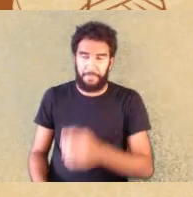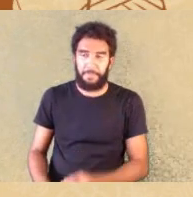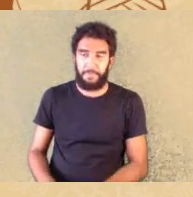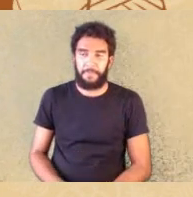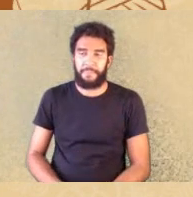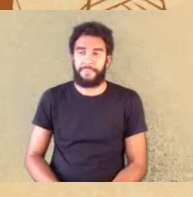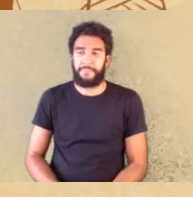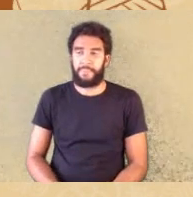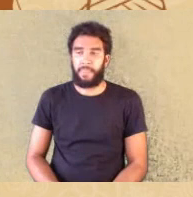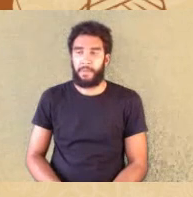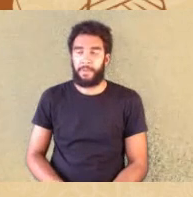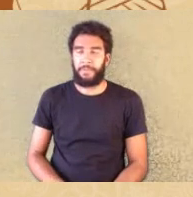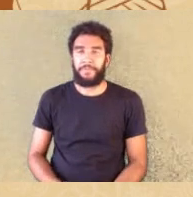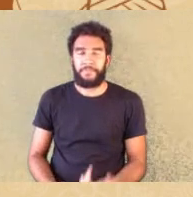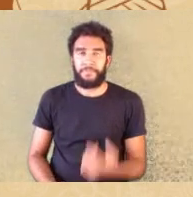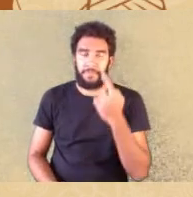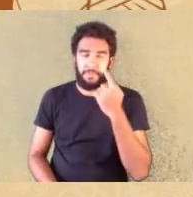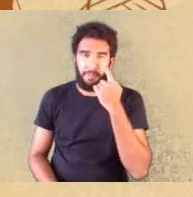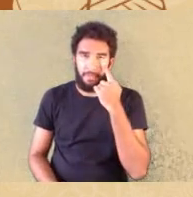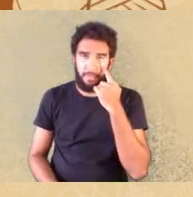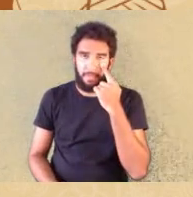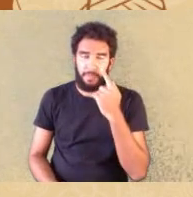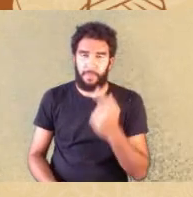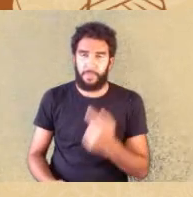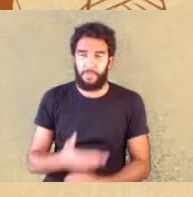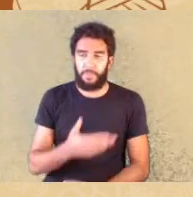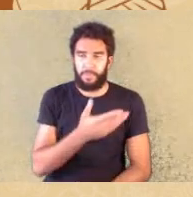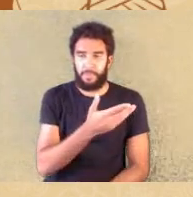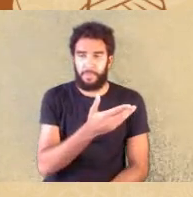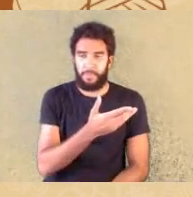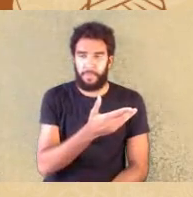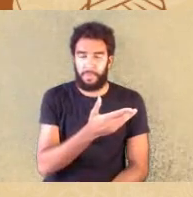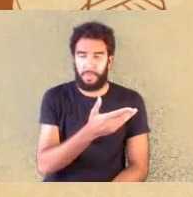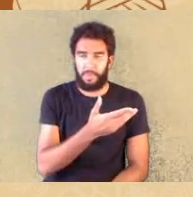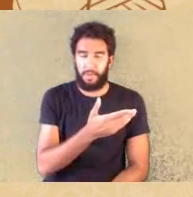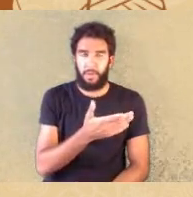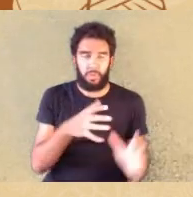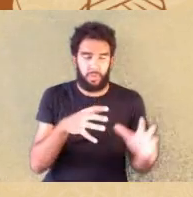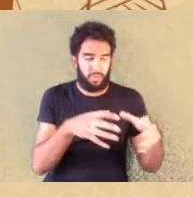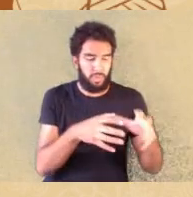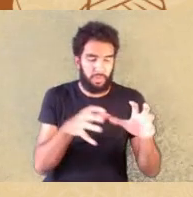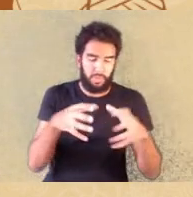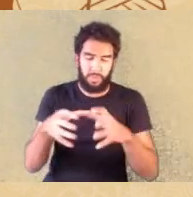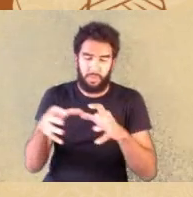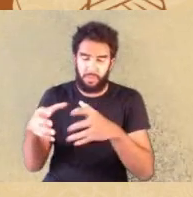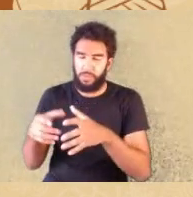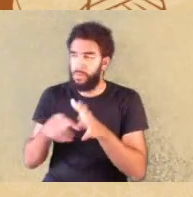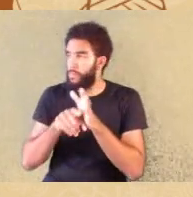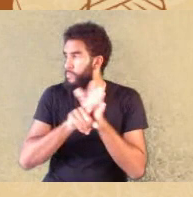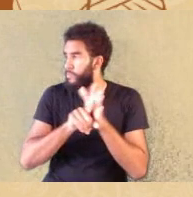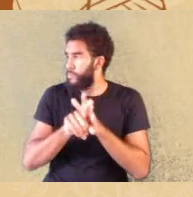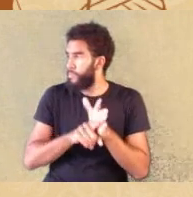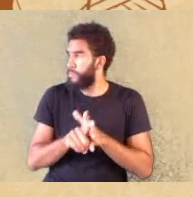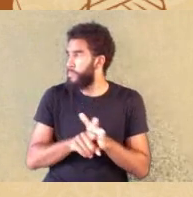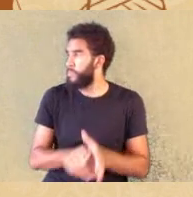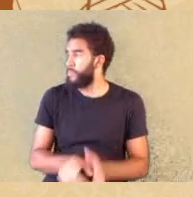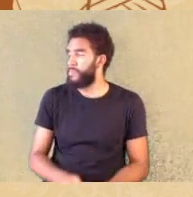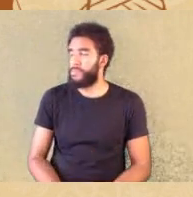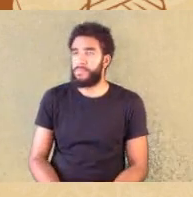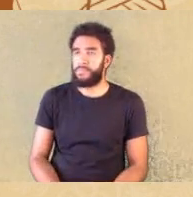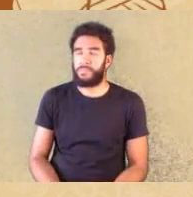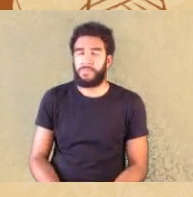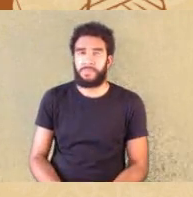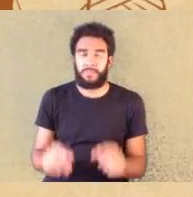aí foram esses grupos que nós investigamos, tá? Nós chamamos assim, a sigla está em inglês,